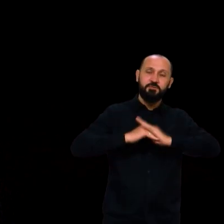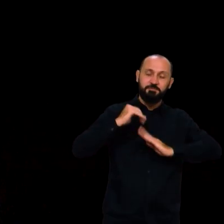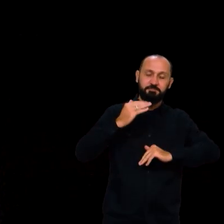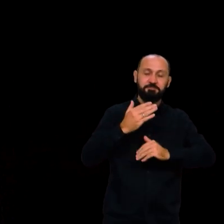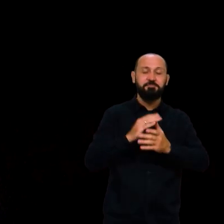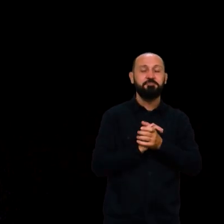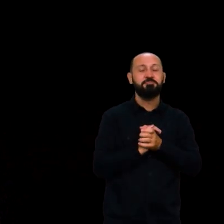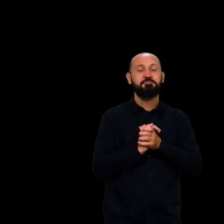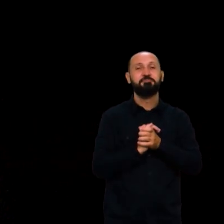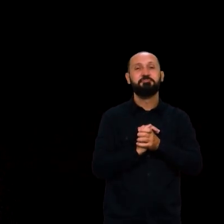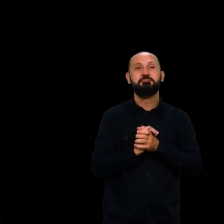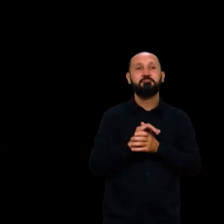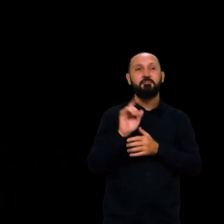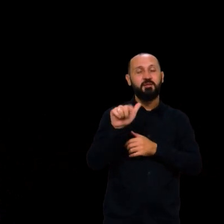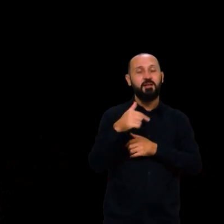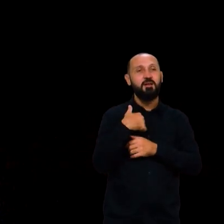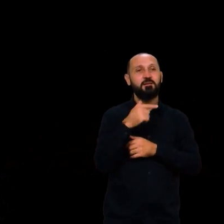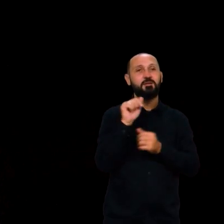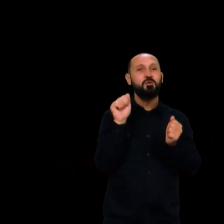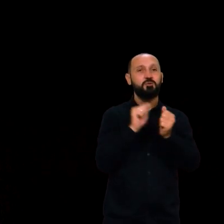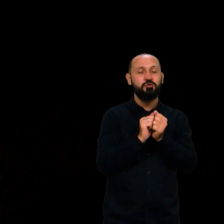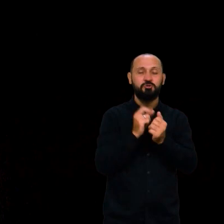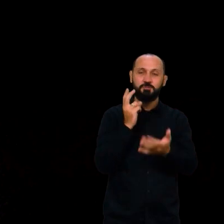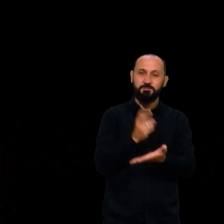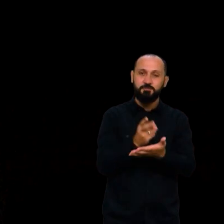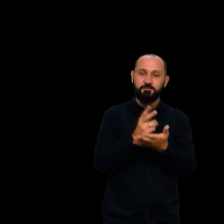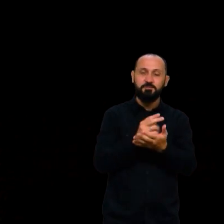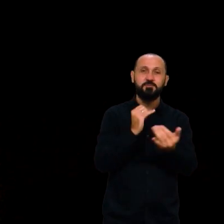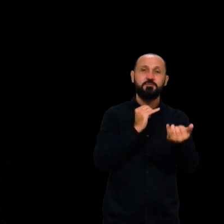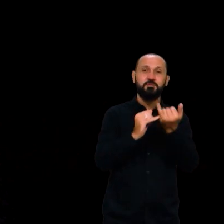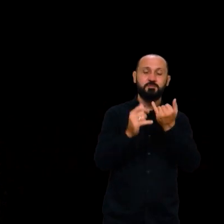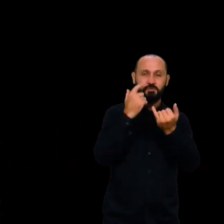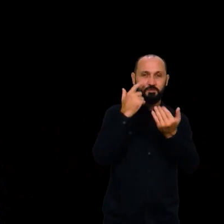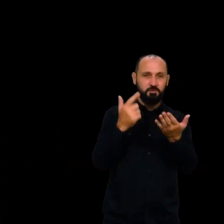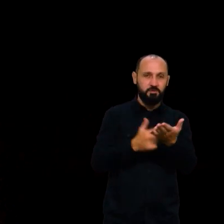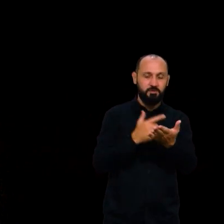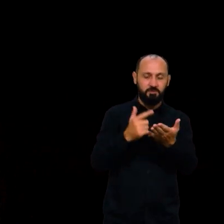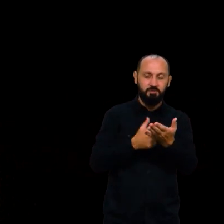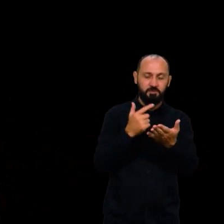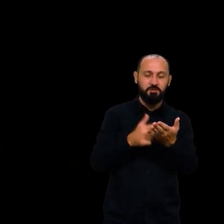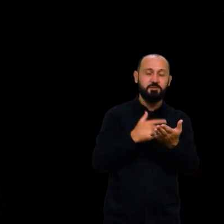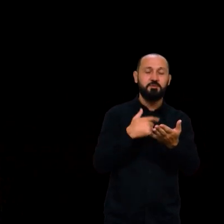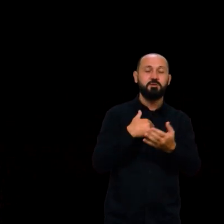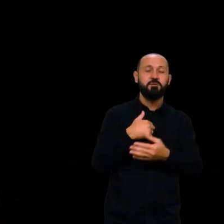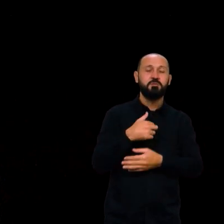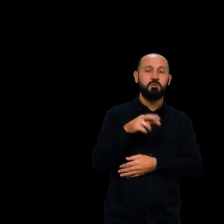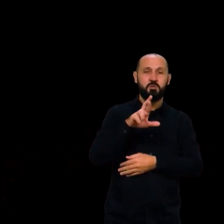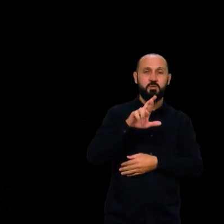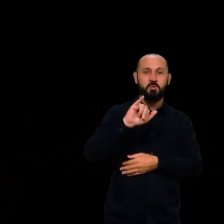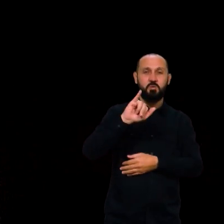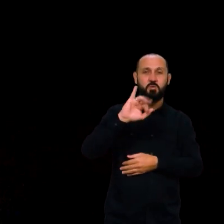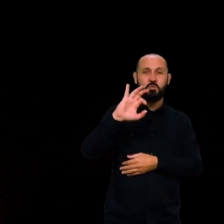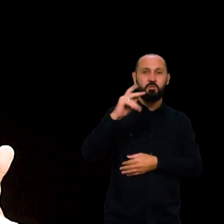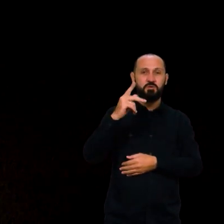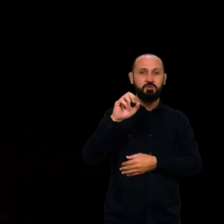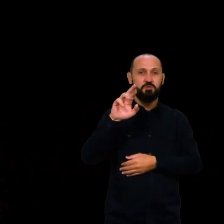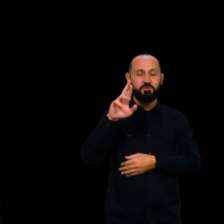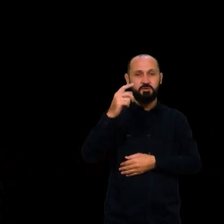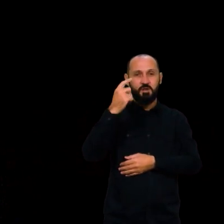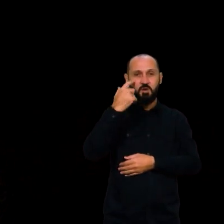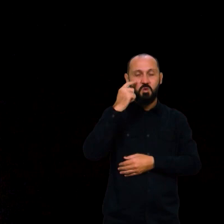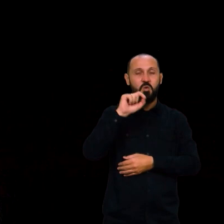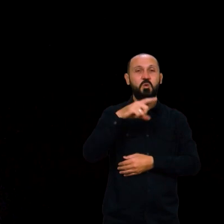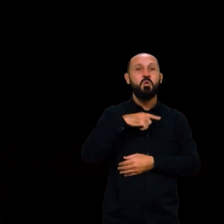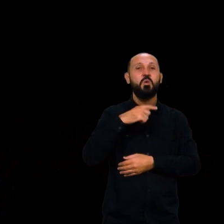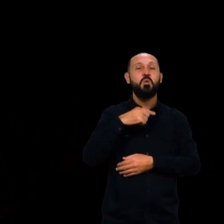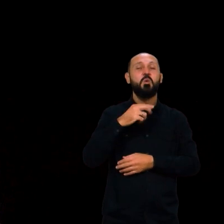profissionais. Isso é algo que está constante. Eu vou dar até uma indicação do livro do Reed Hastings, que é o CEO